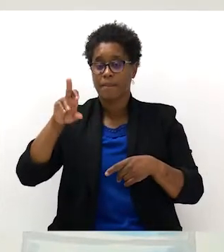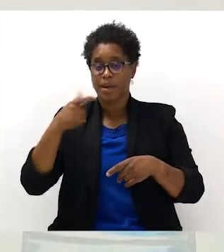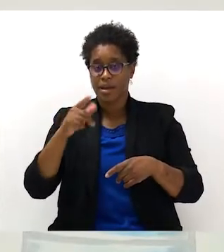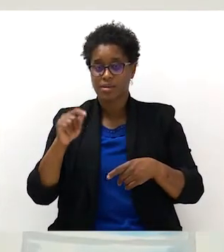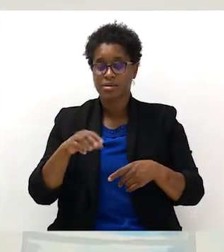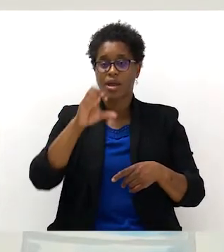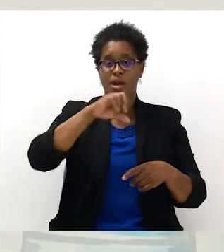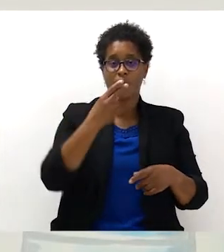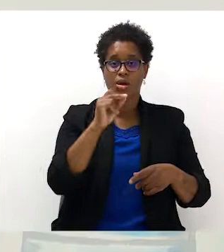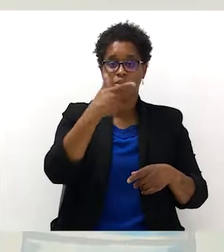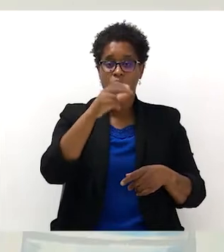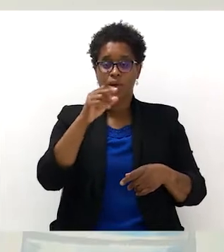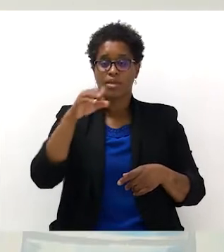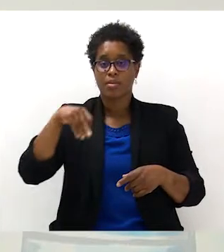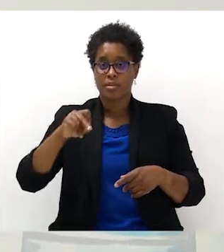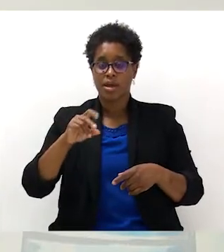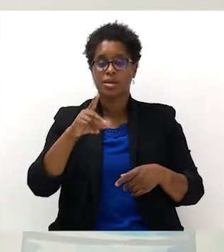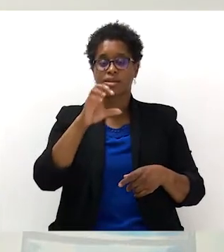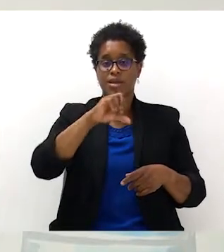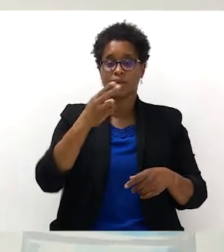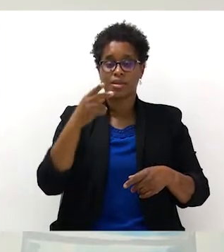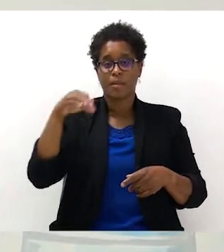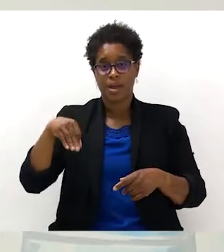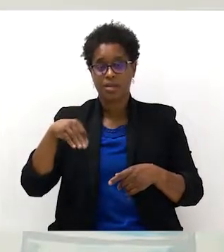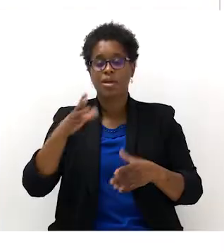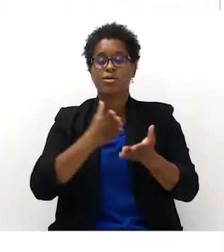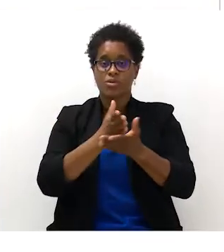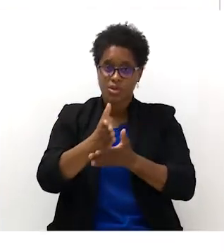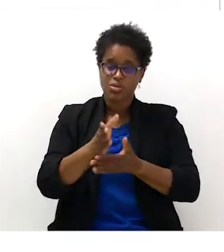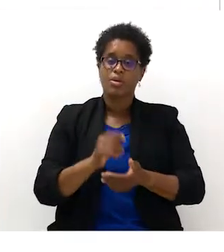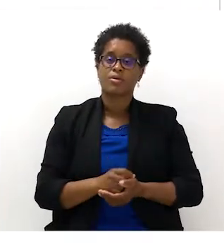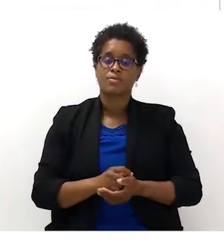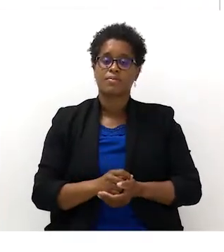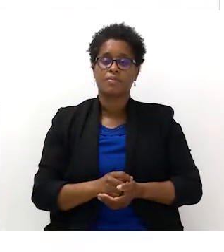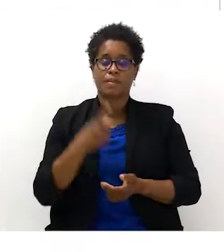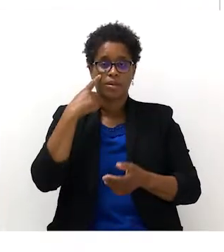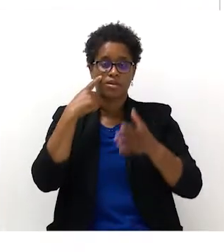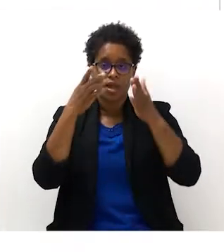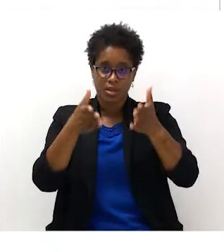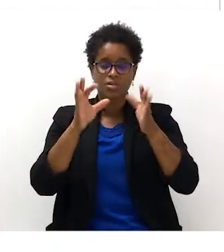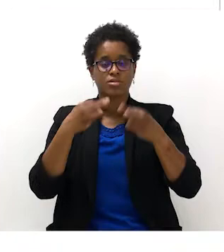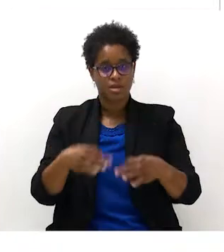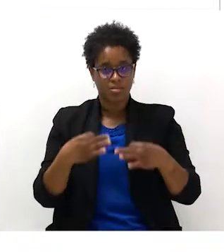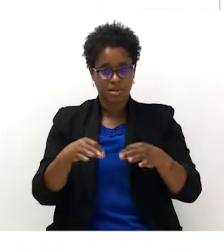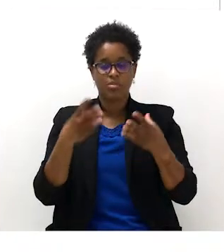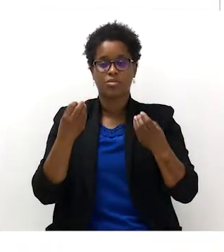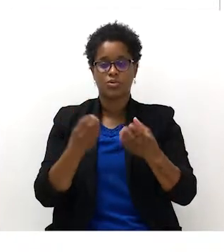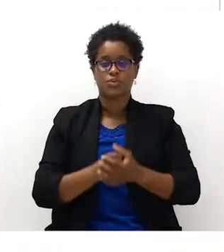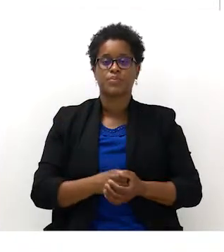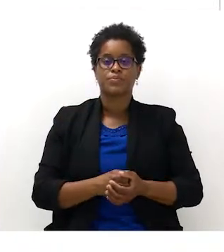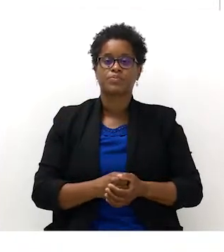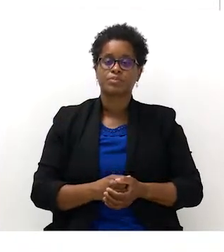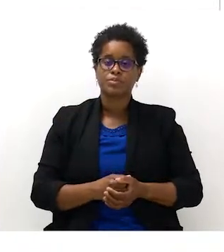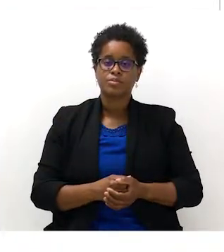quinta parte, certo? Vamos então continuar e prestando sempre muita atenção.